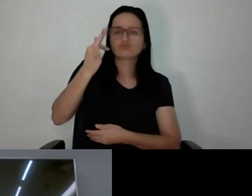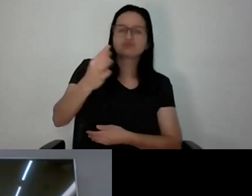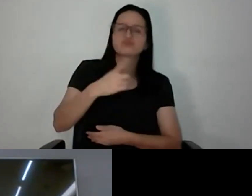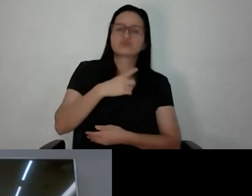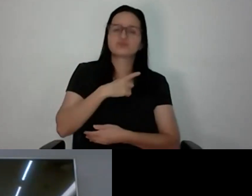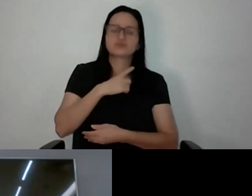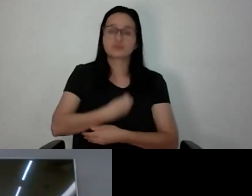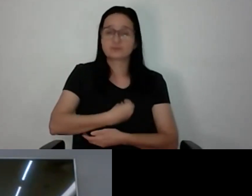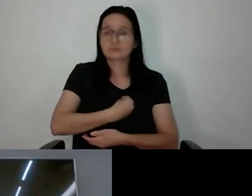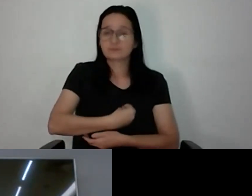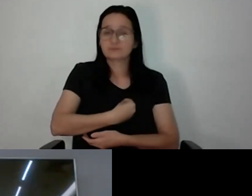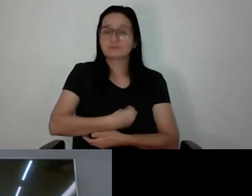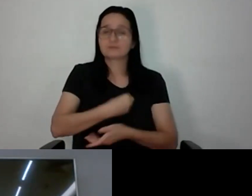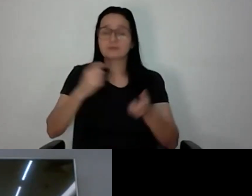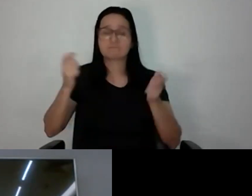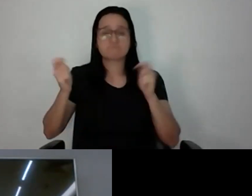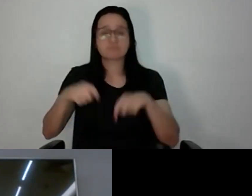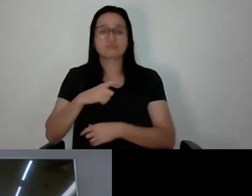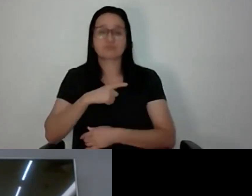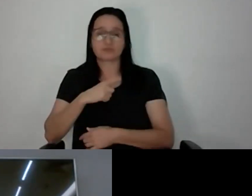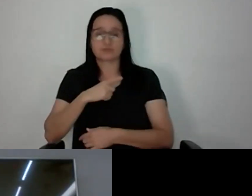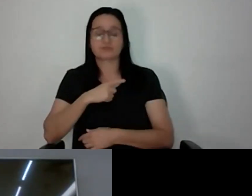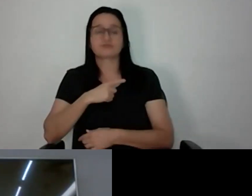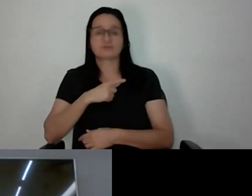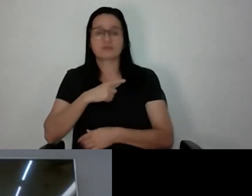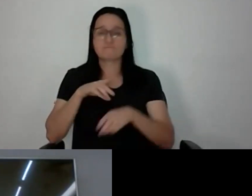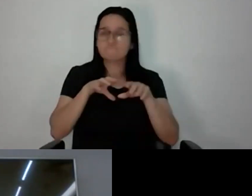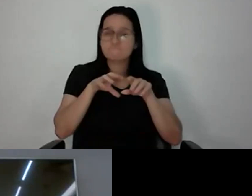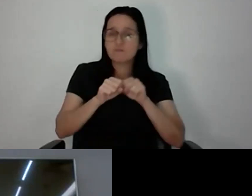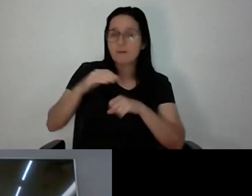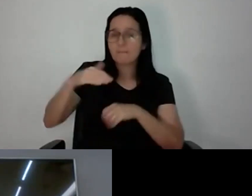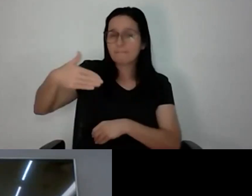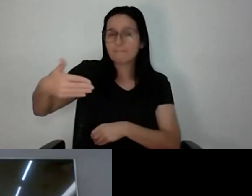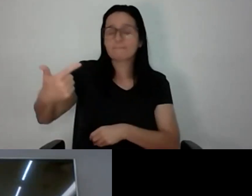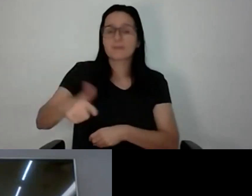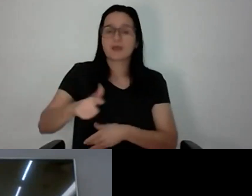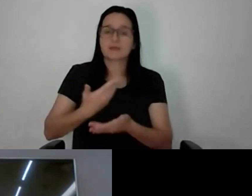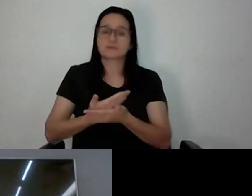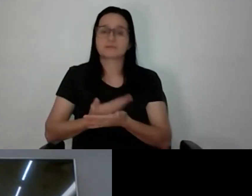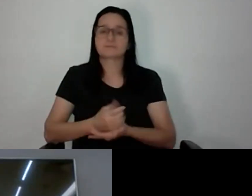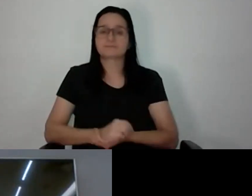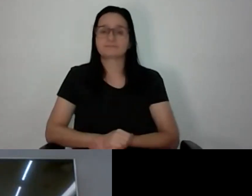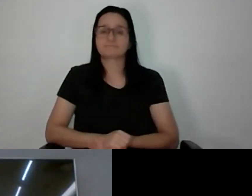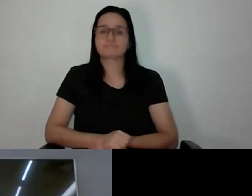mais ativa durante a graduação, logo após a formatura, fala um pouquinho para a gente sobre isso.